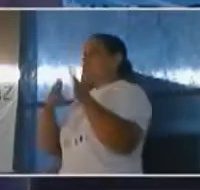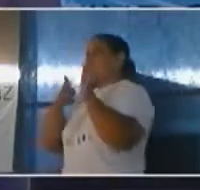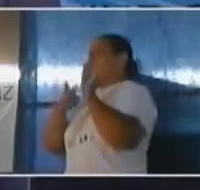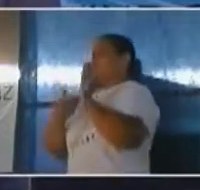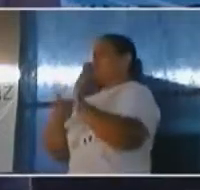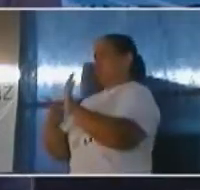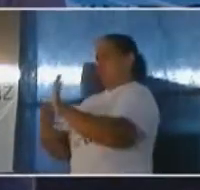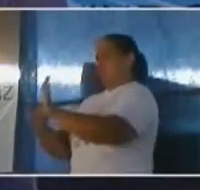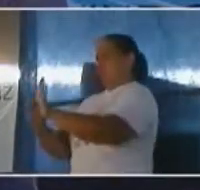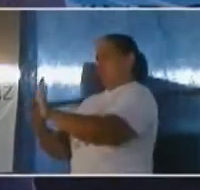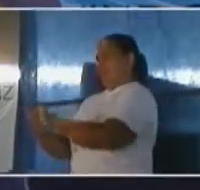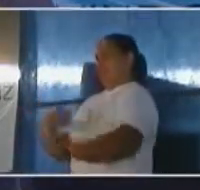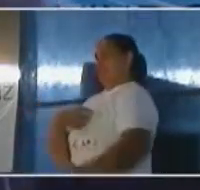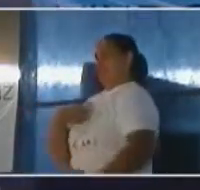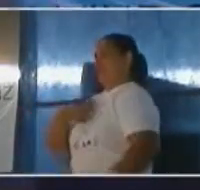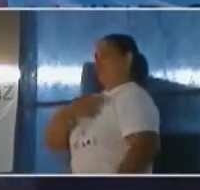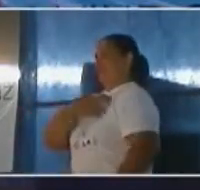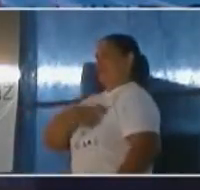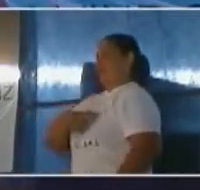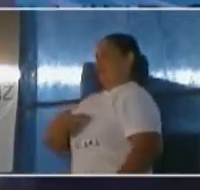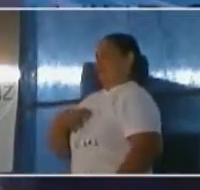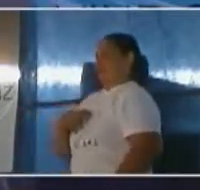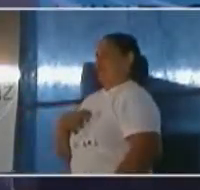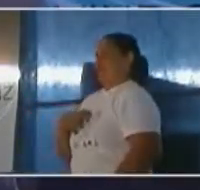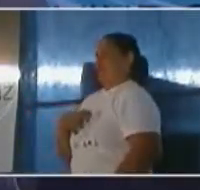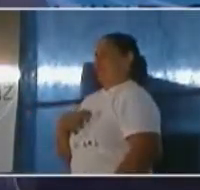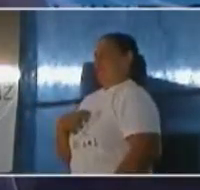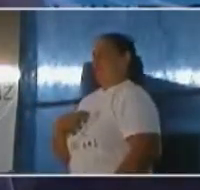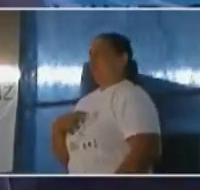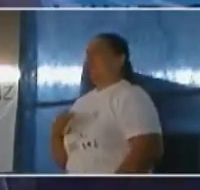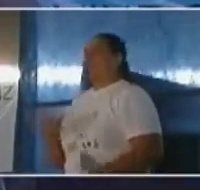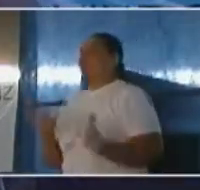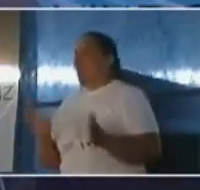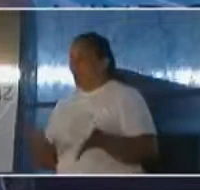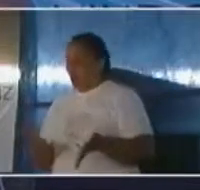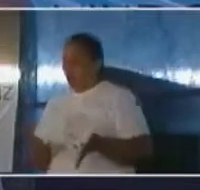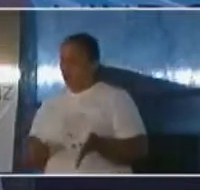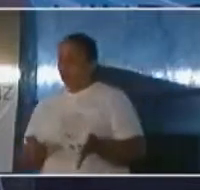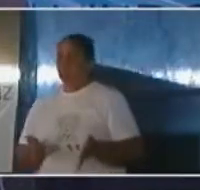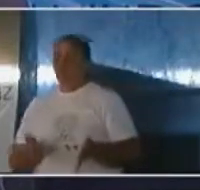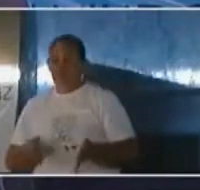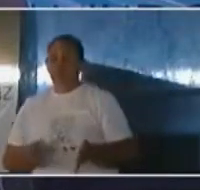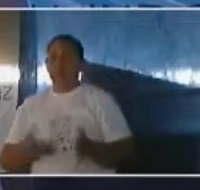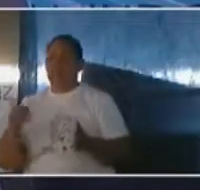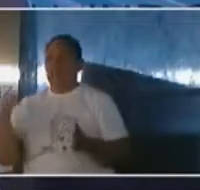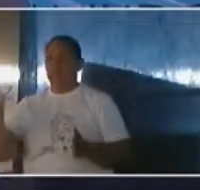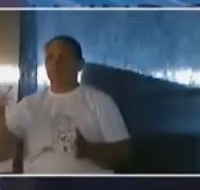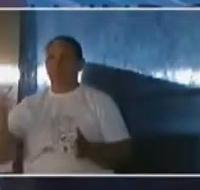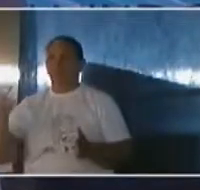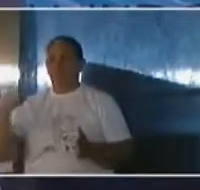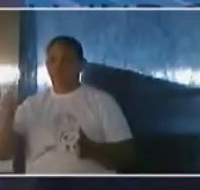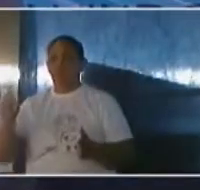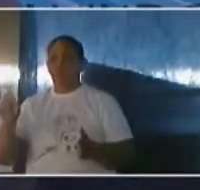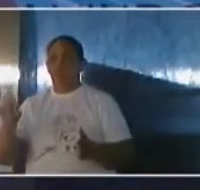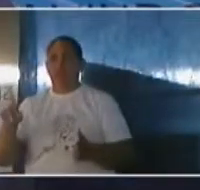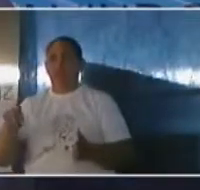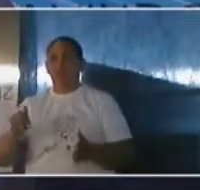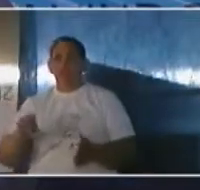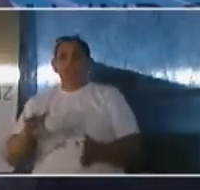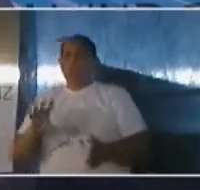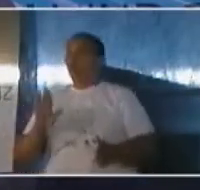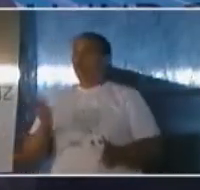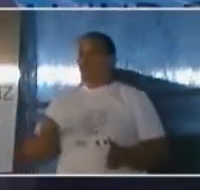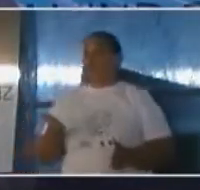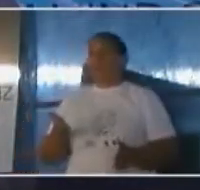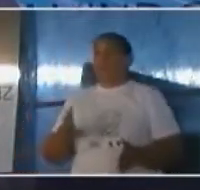poderoso aquilo que foi colocado. Eu gostaria de dar uma nova oportunidade. Gostaria que vocês tivessem a chance de